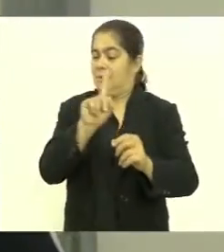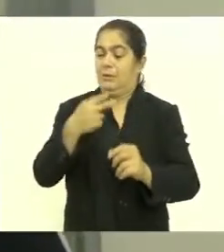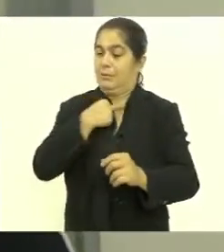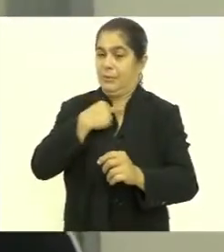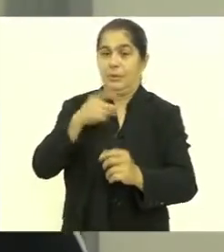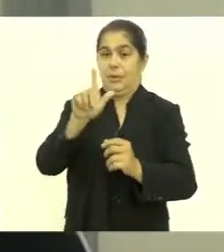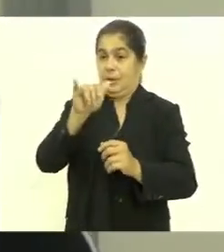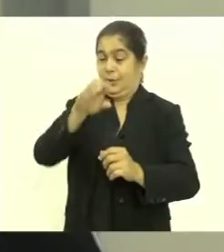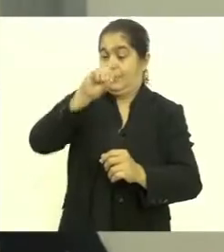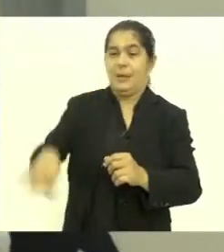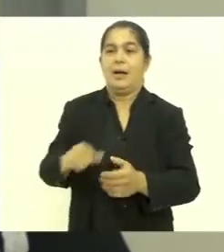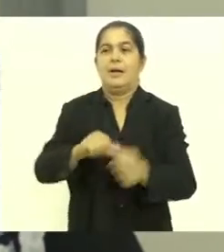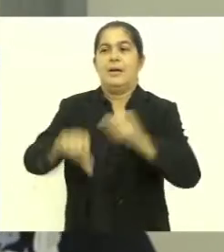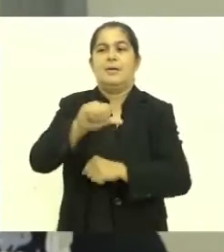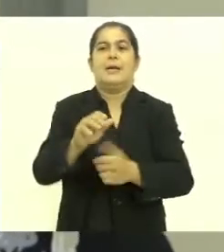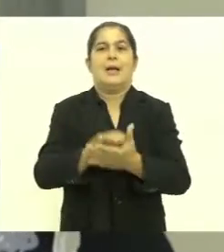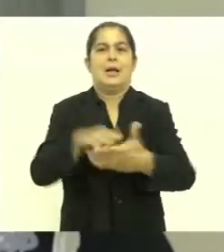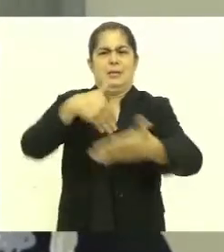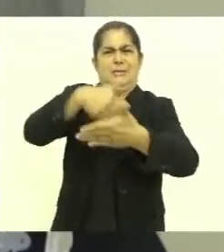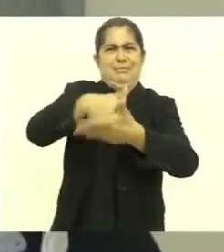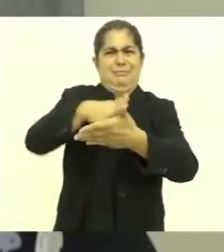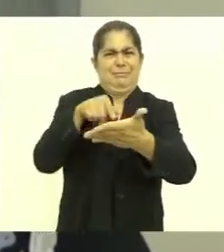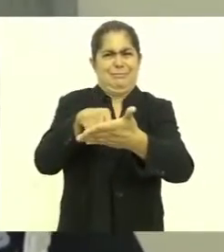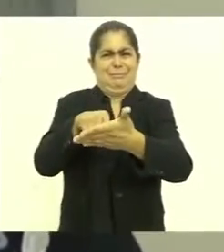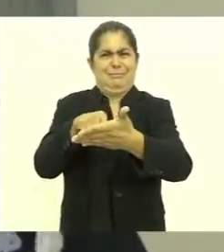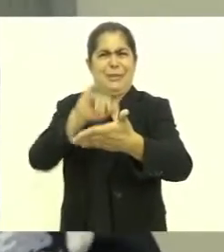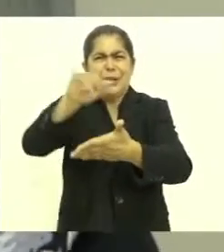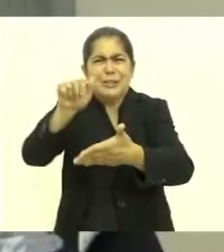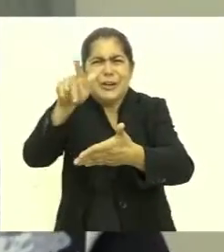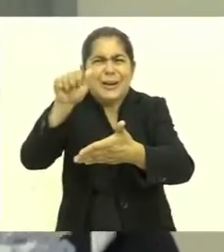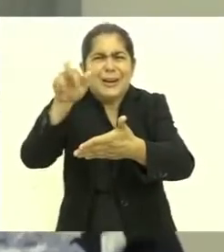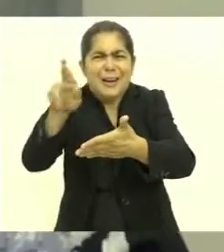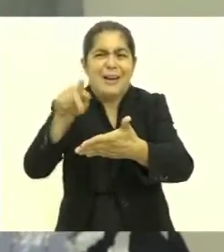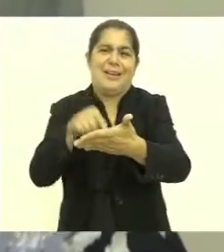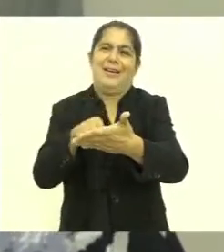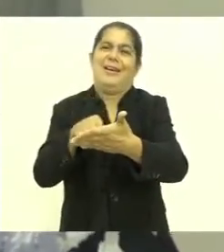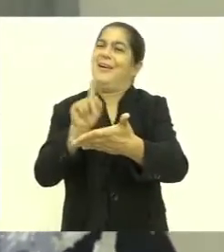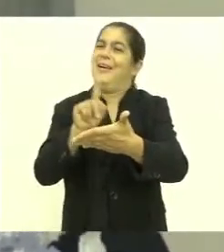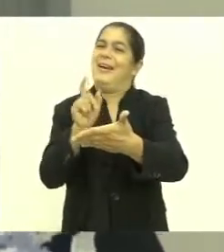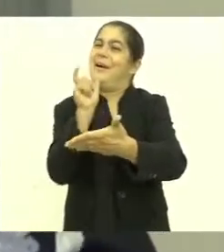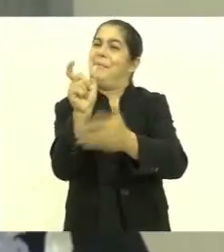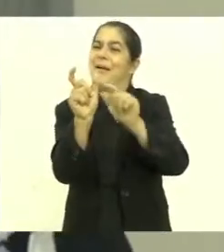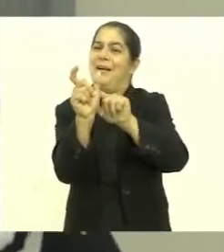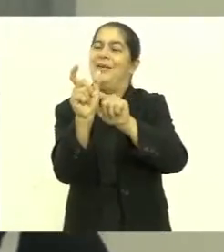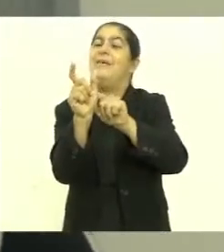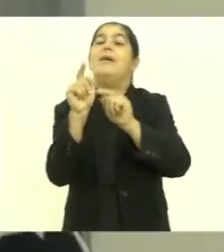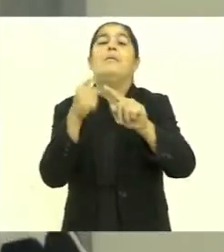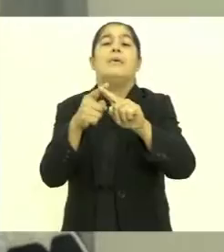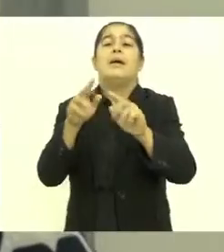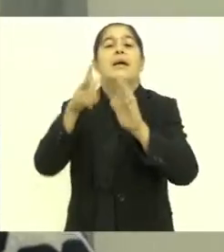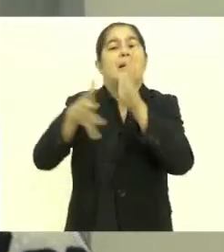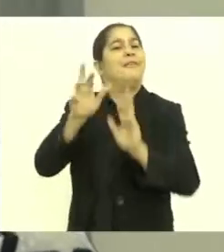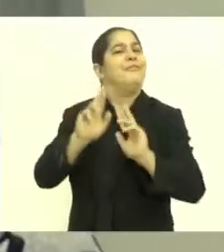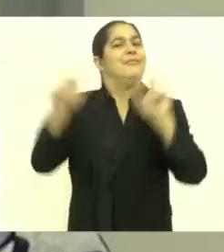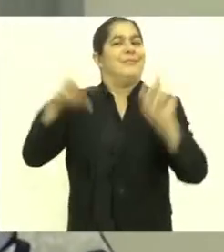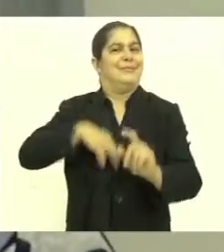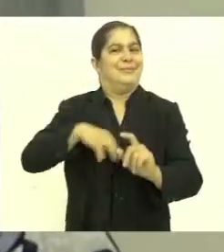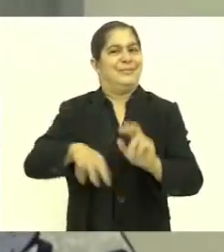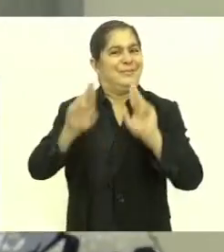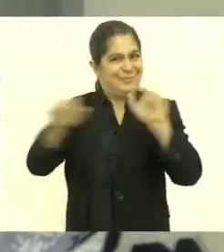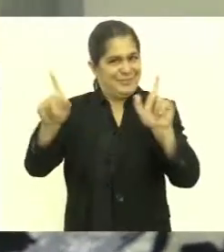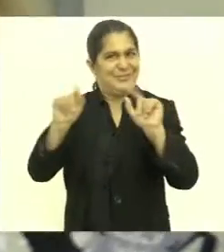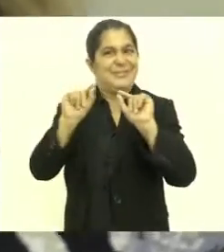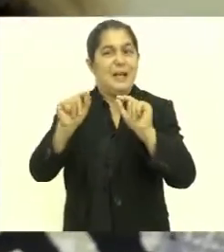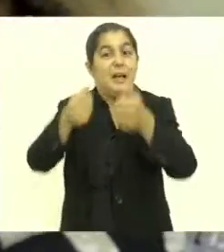no chão, uma frase. Aí eles fazem jogar, do sinal de jogar futebol, né, de